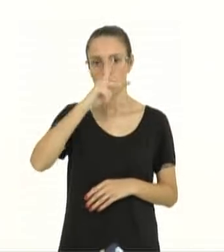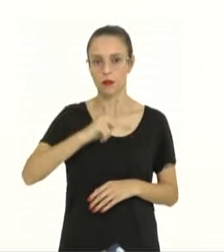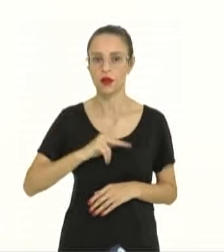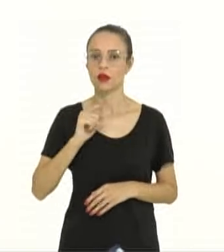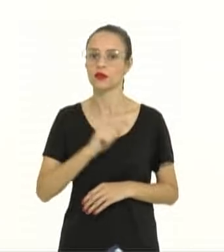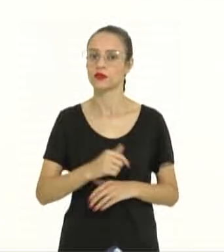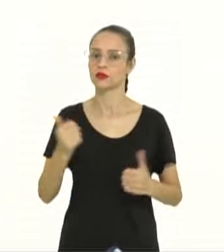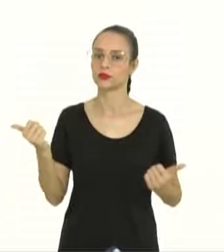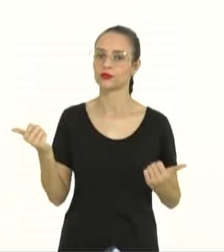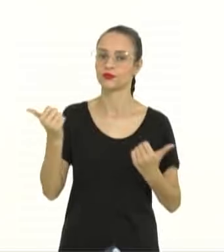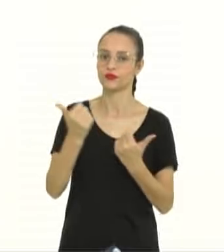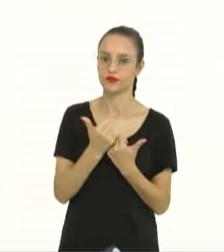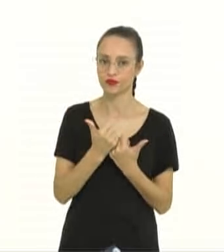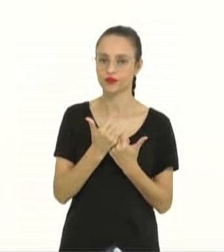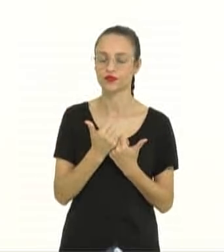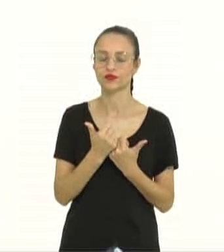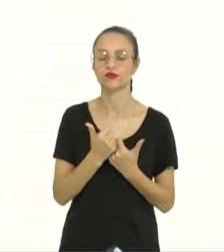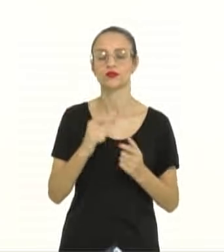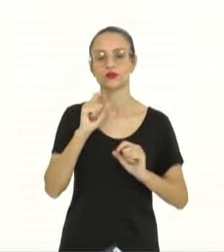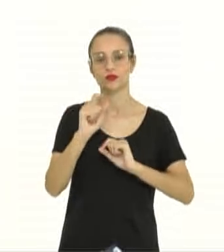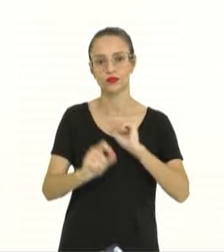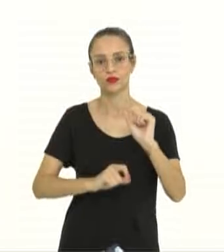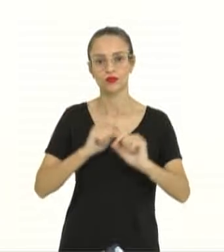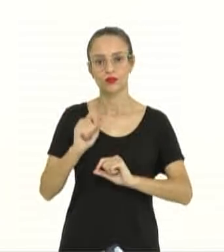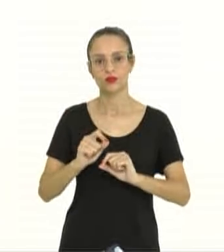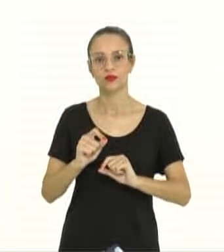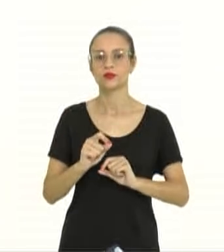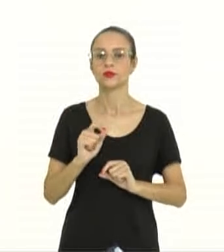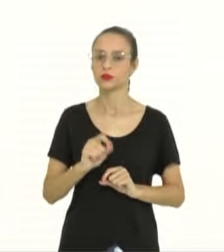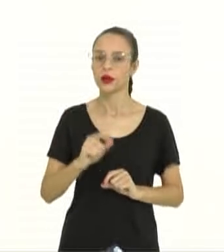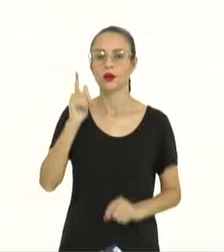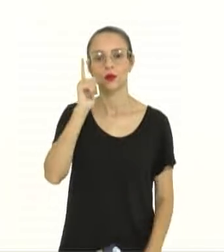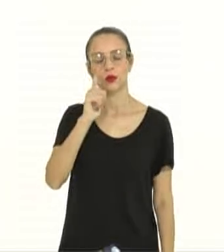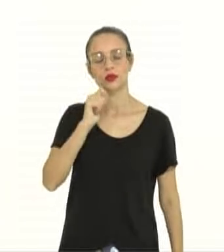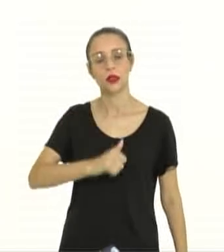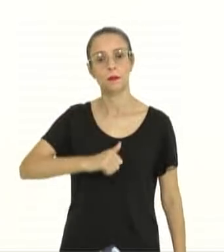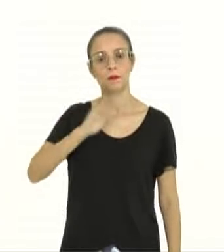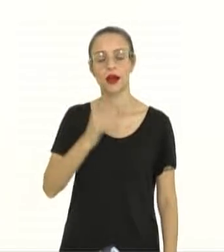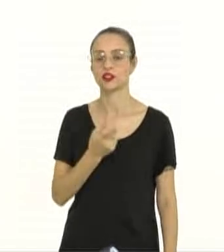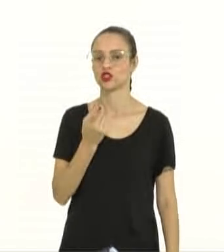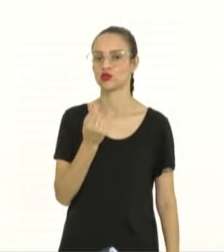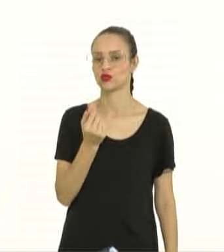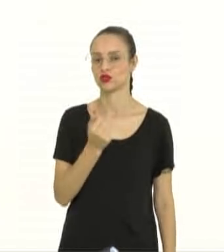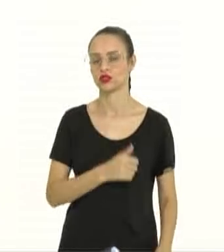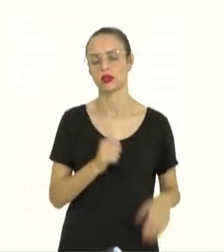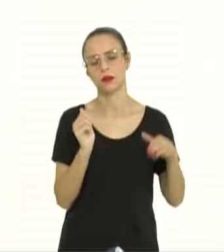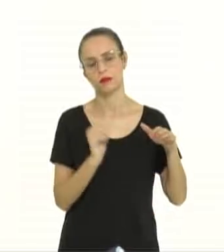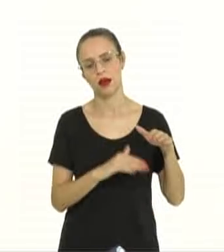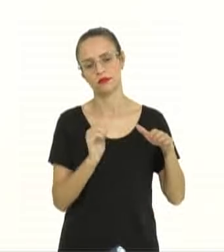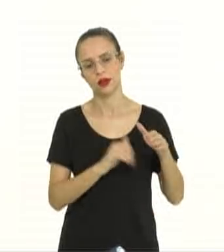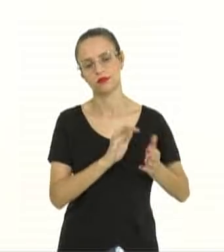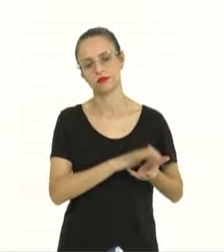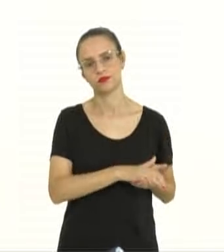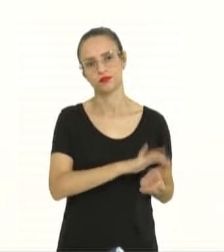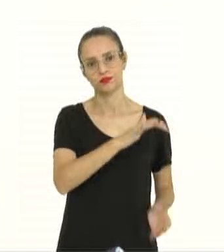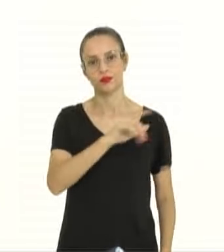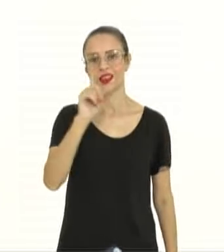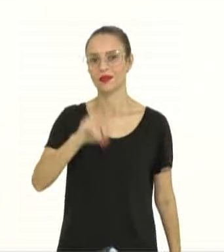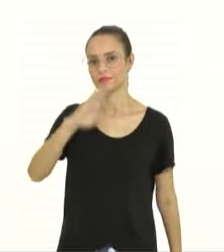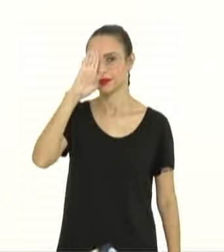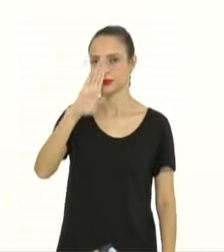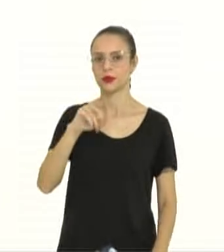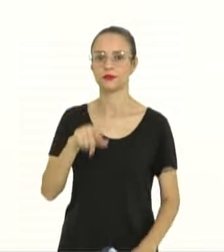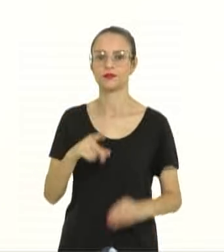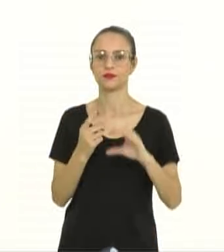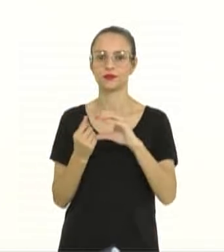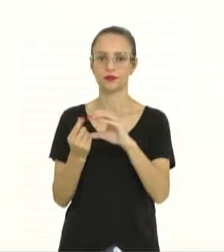foi substituída pela lógica da produção para acumulação de riquezas, que é um aspecto central do capitalismo. A